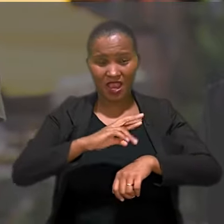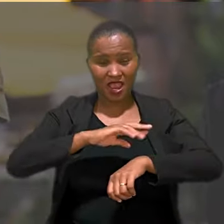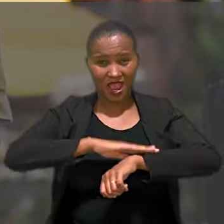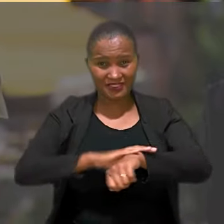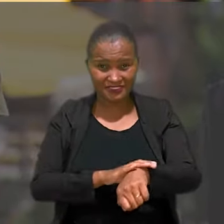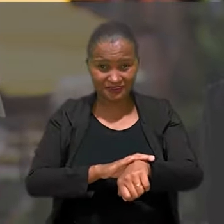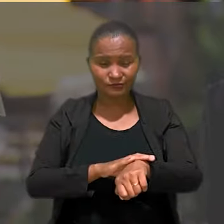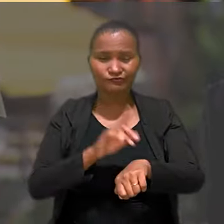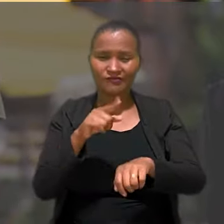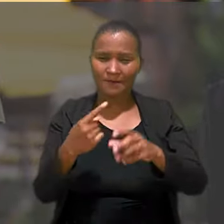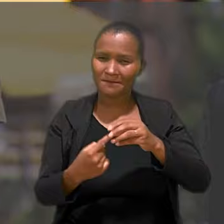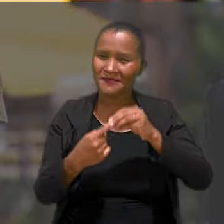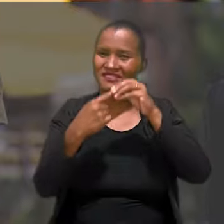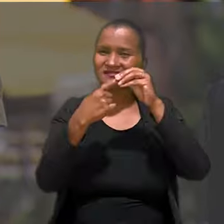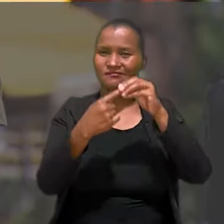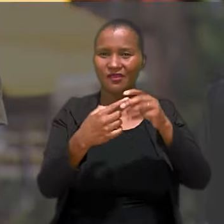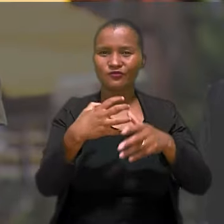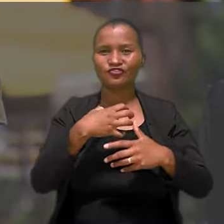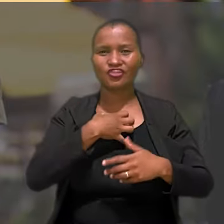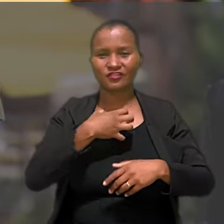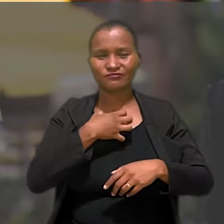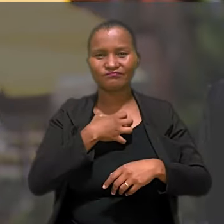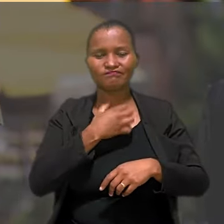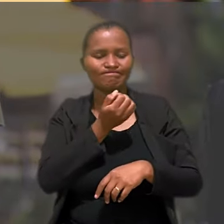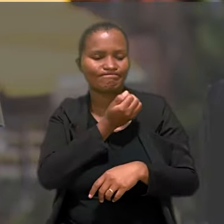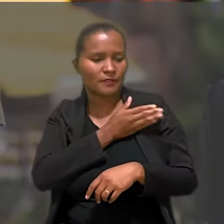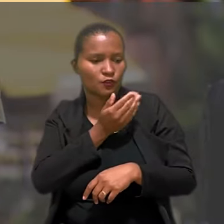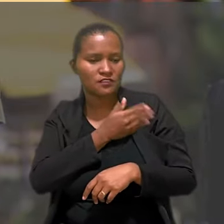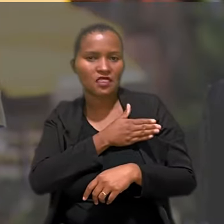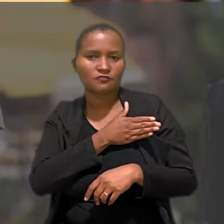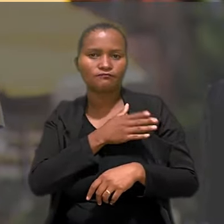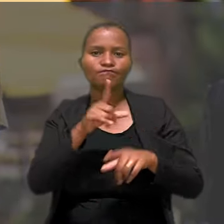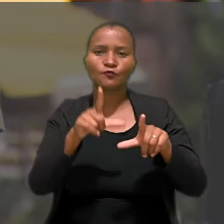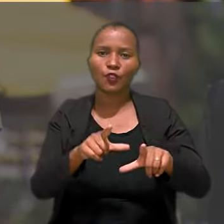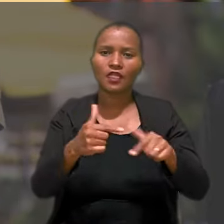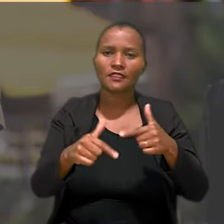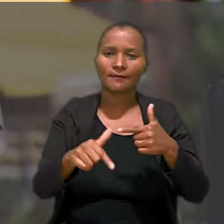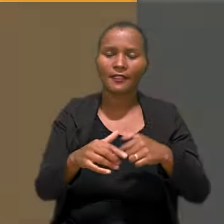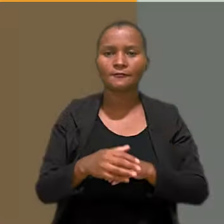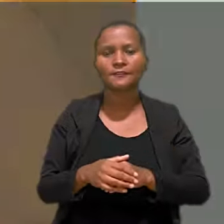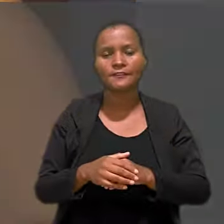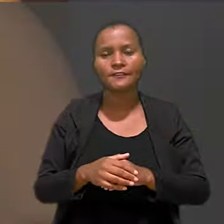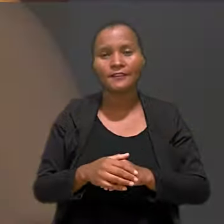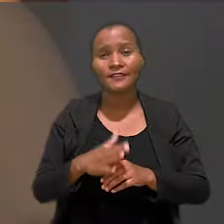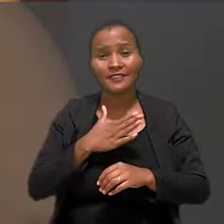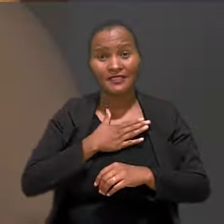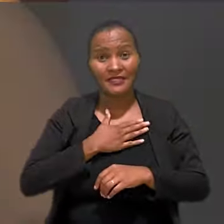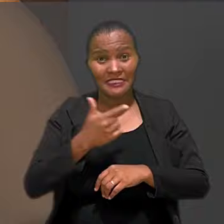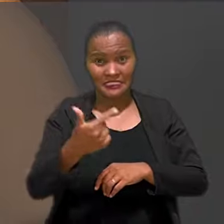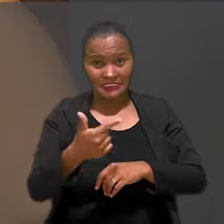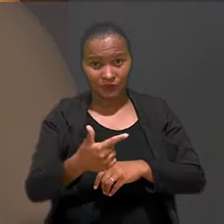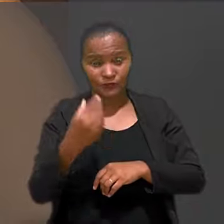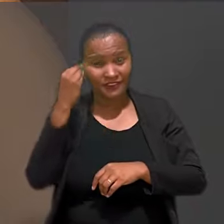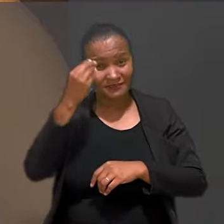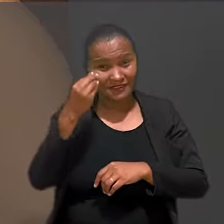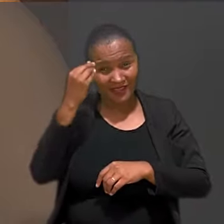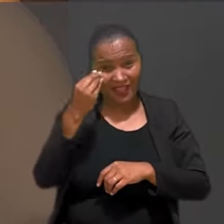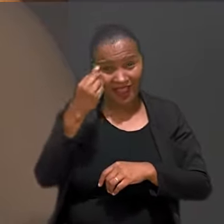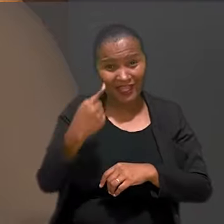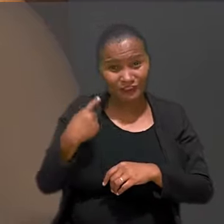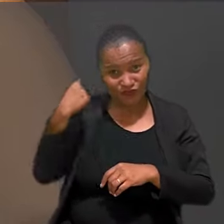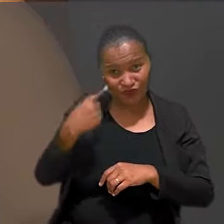o racismo é a principal forma de discriminação no ambiente de trabalho. Na minha segunda experiência como